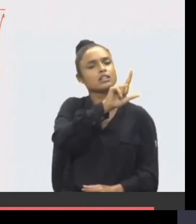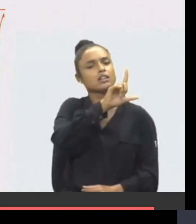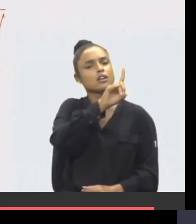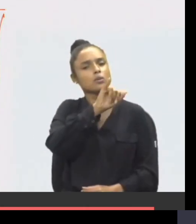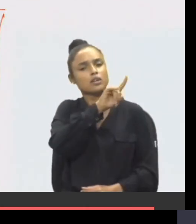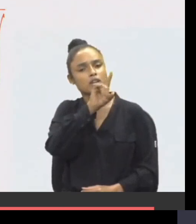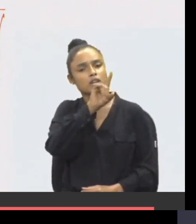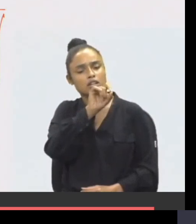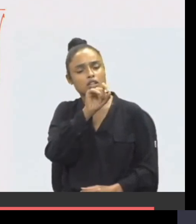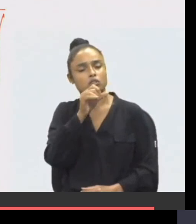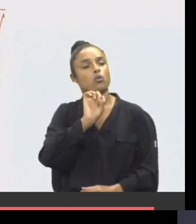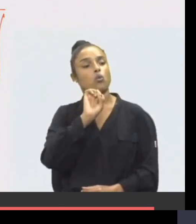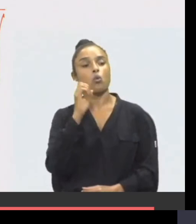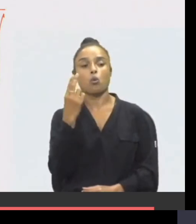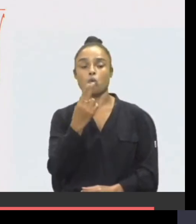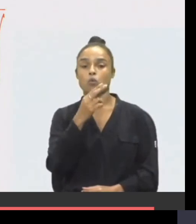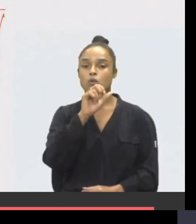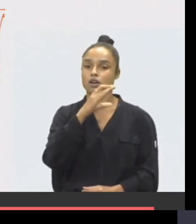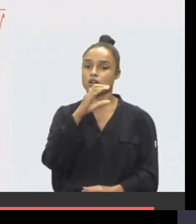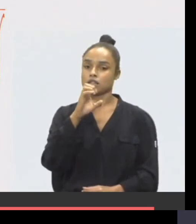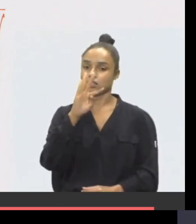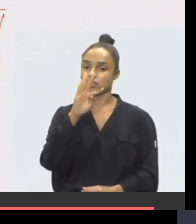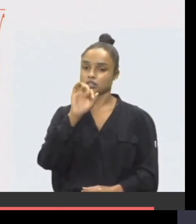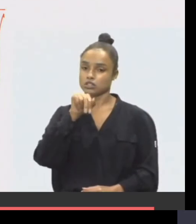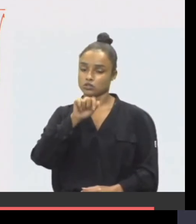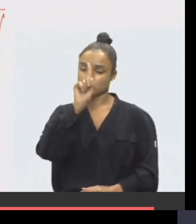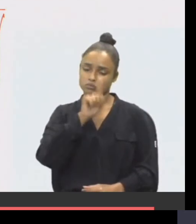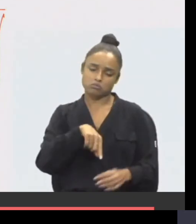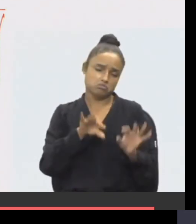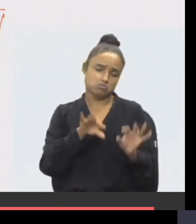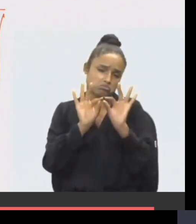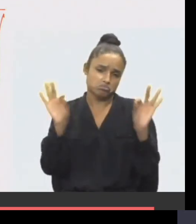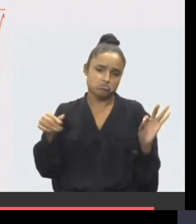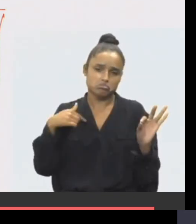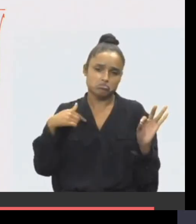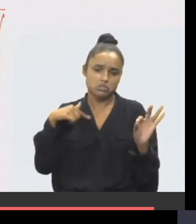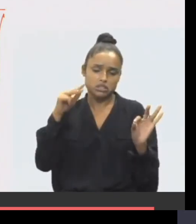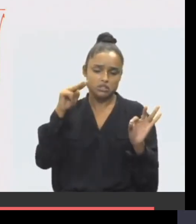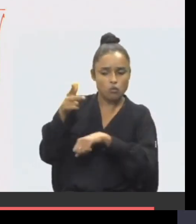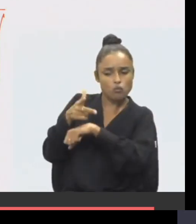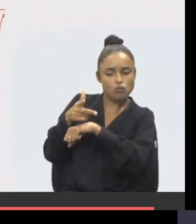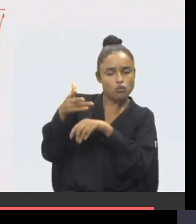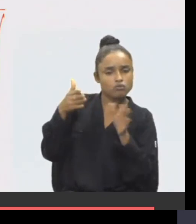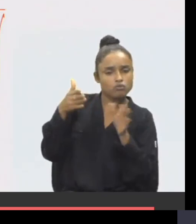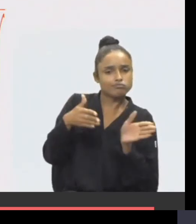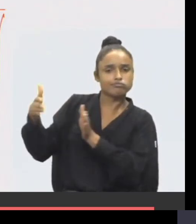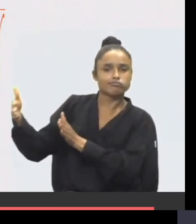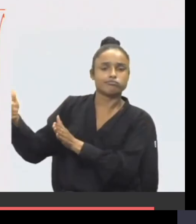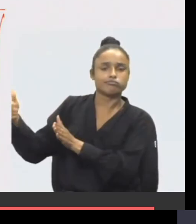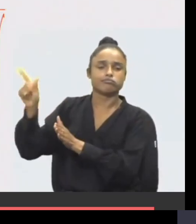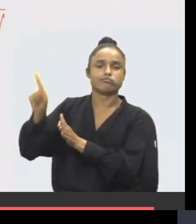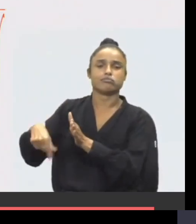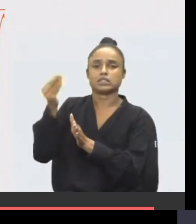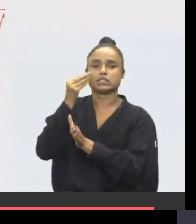isso, nós temos a identificação desses compostos de uma forma simples, relativamente simples, somente com testes